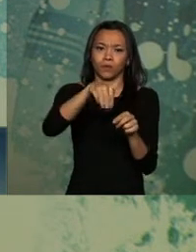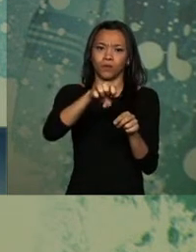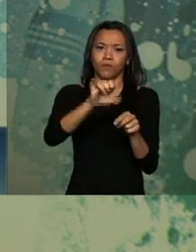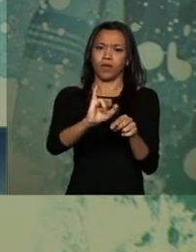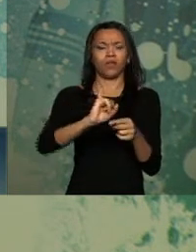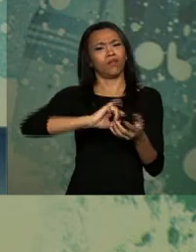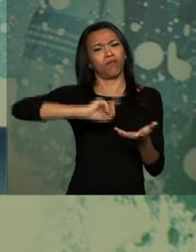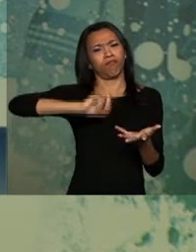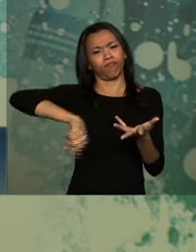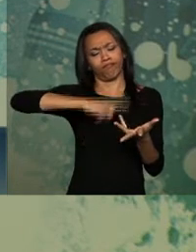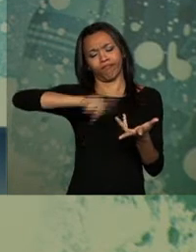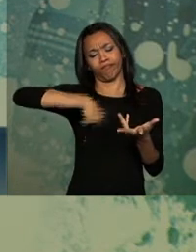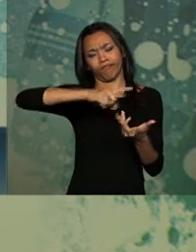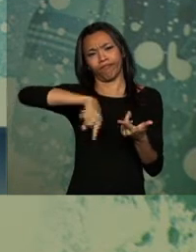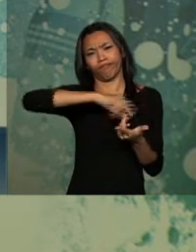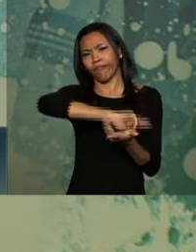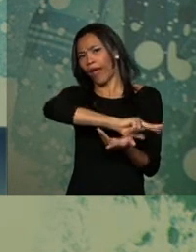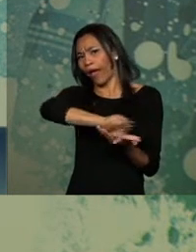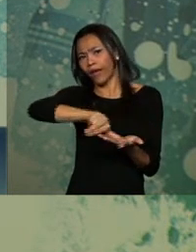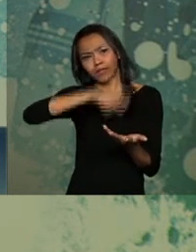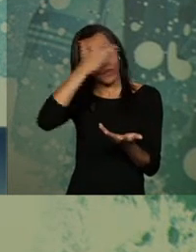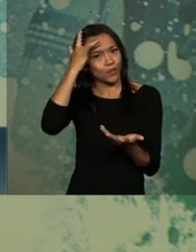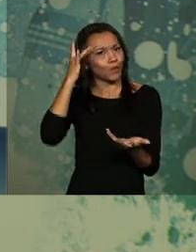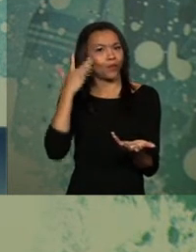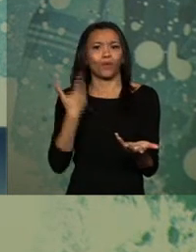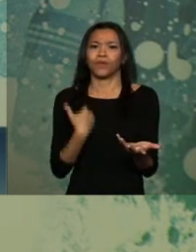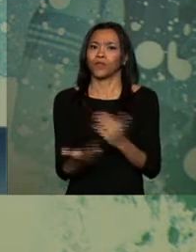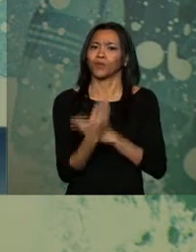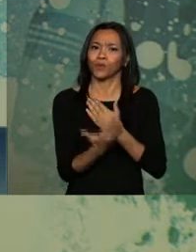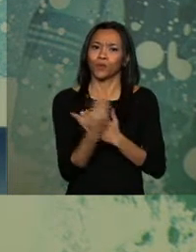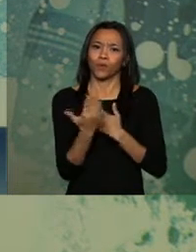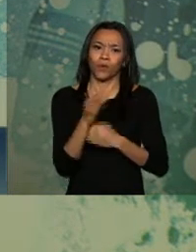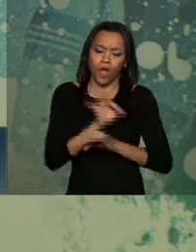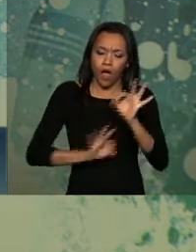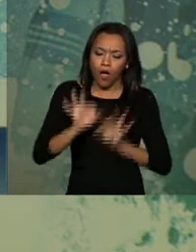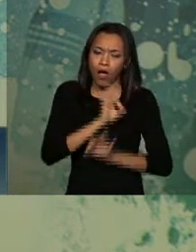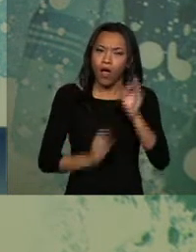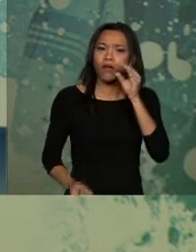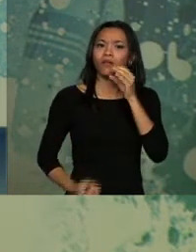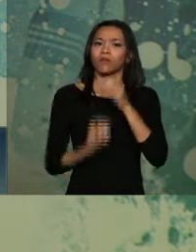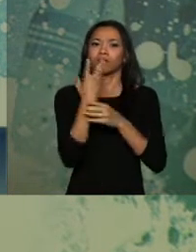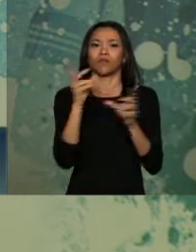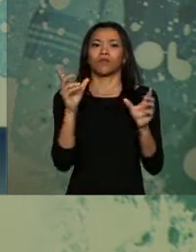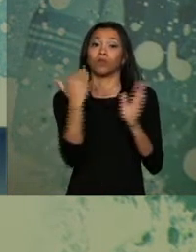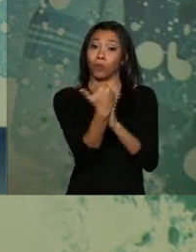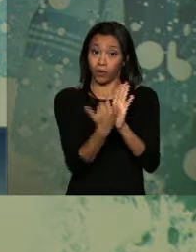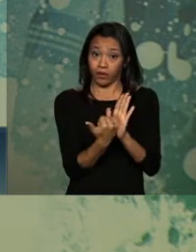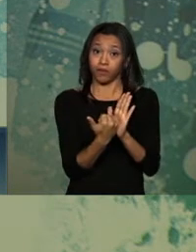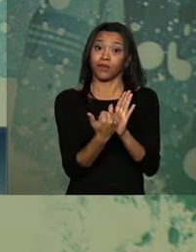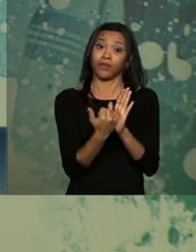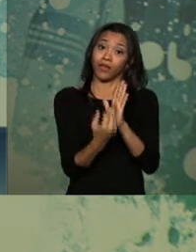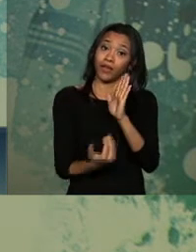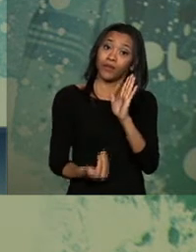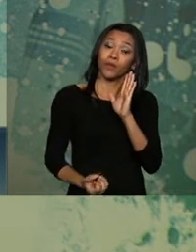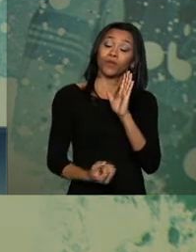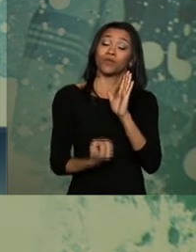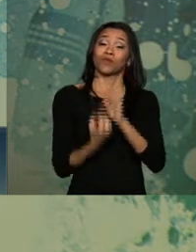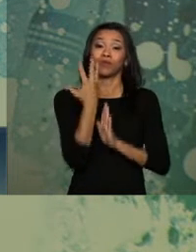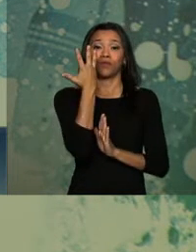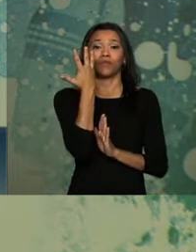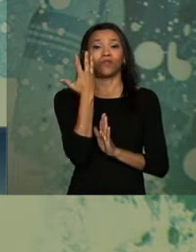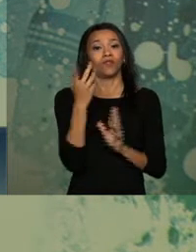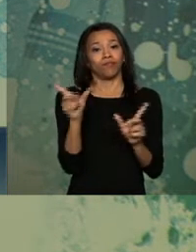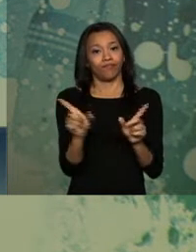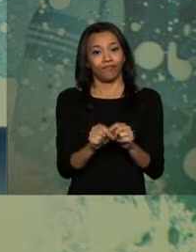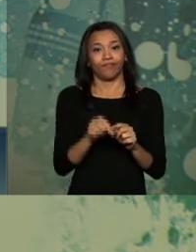muitas mãos, com muito entusiasmo, e aí nós vimos começar a nascer o MEI.